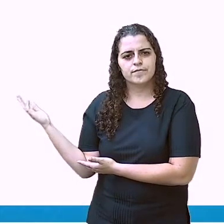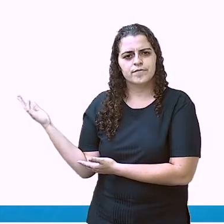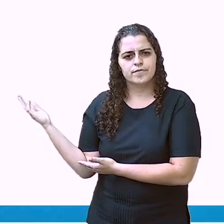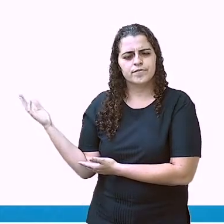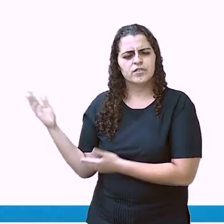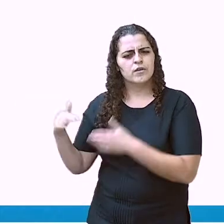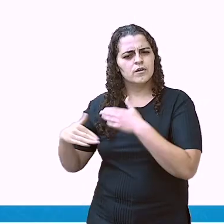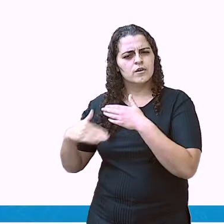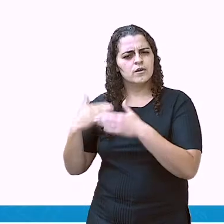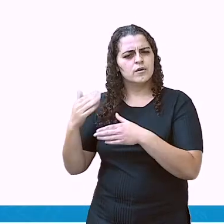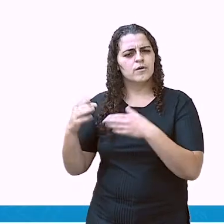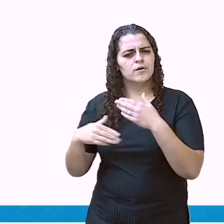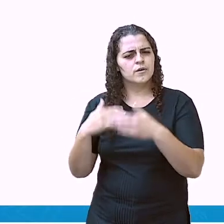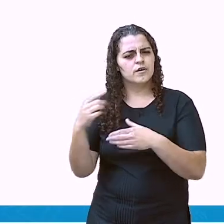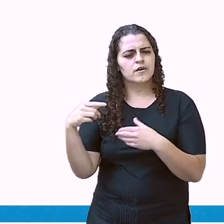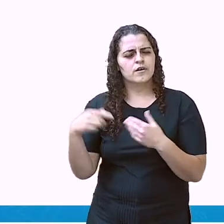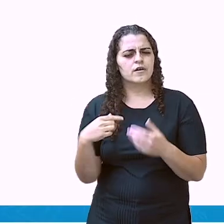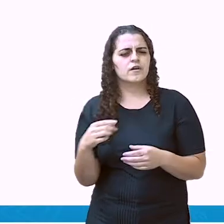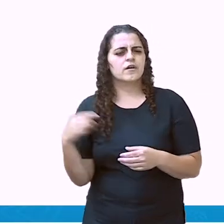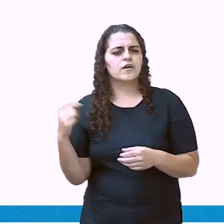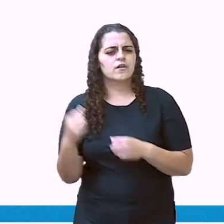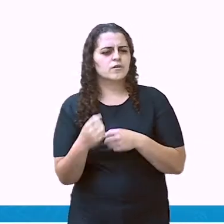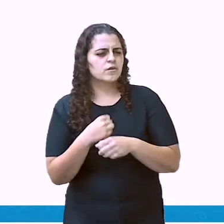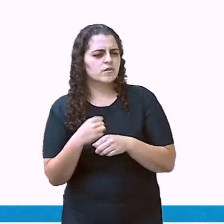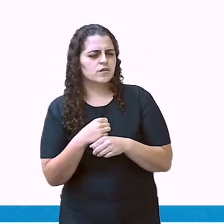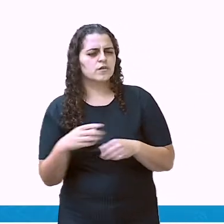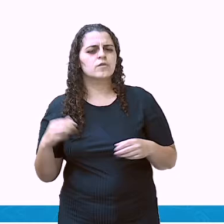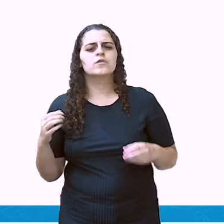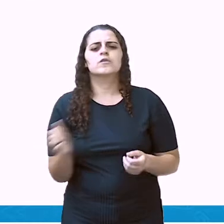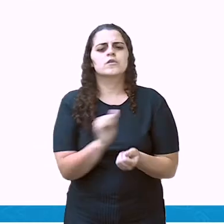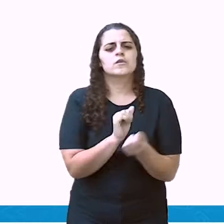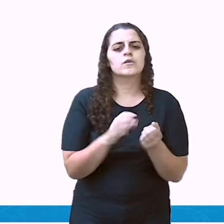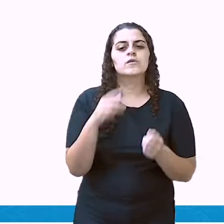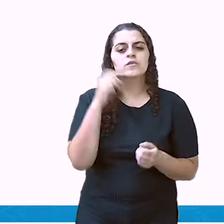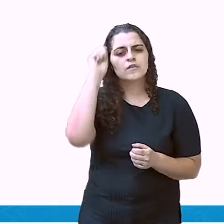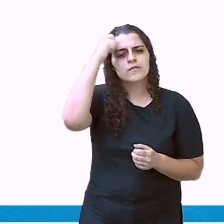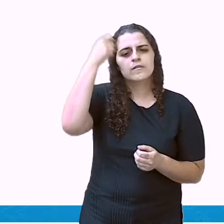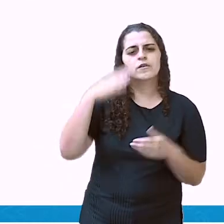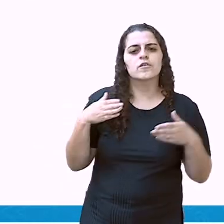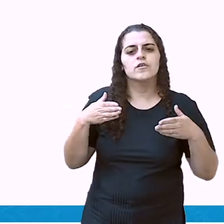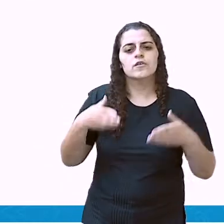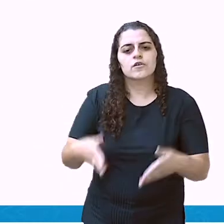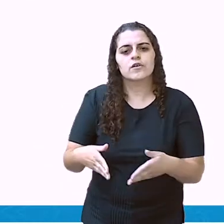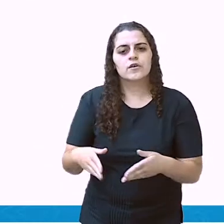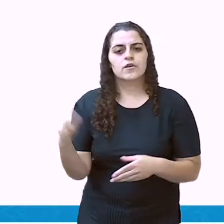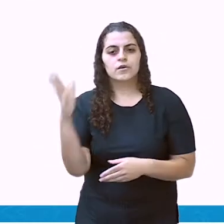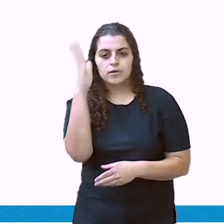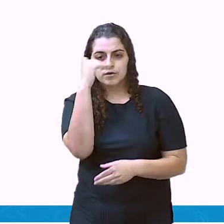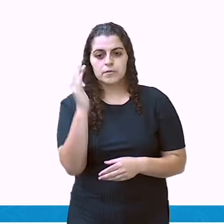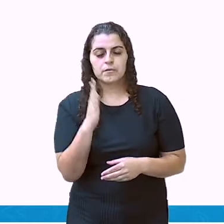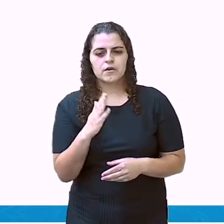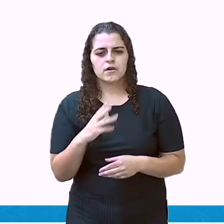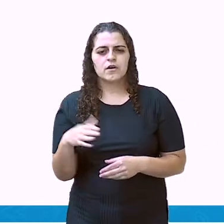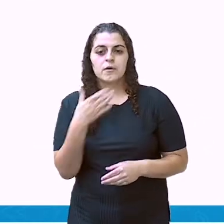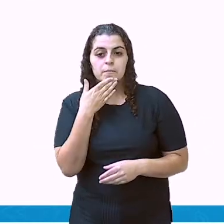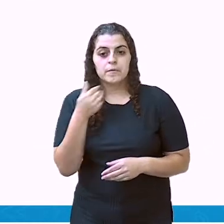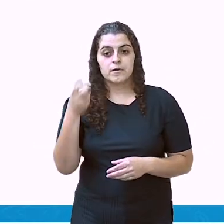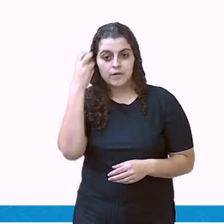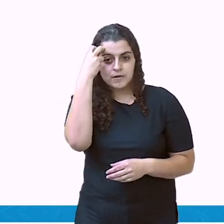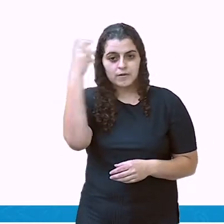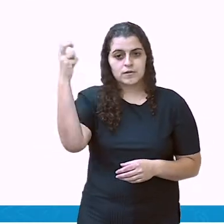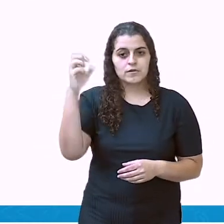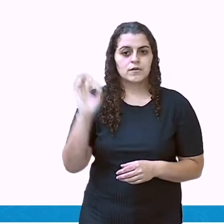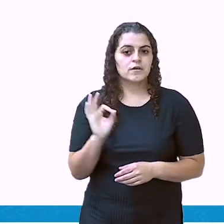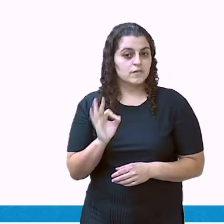No decorrer do tempo, muitos africanos foram trazidos para o Brasil e enriqueceram a nossa cultura,